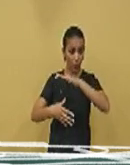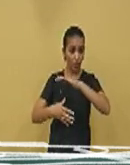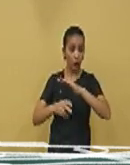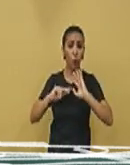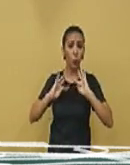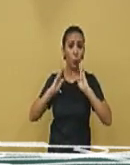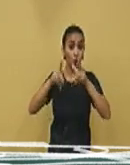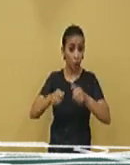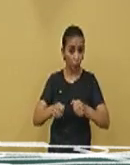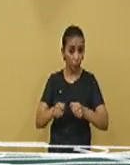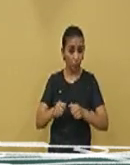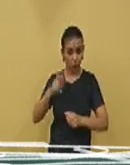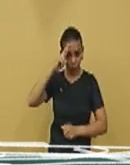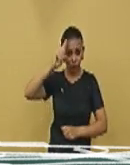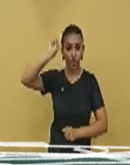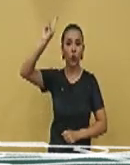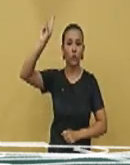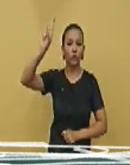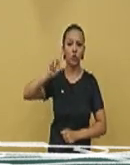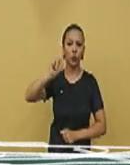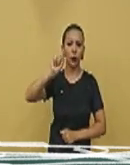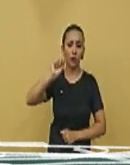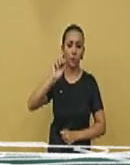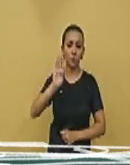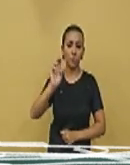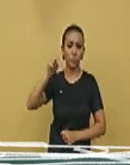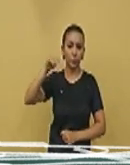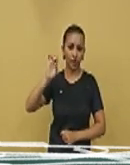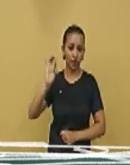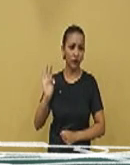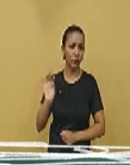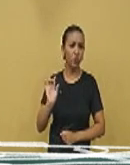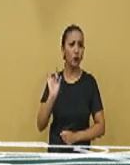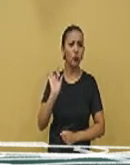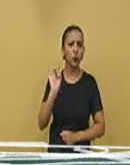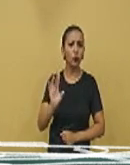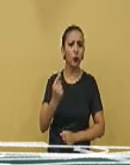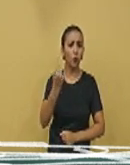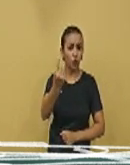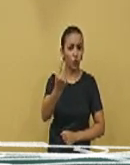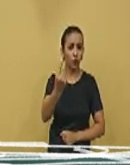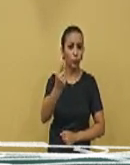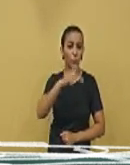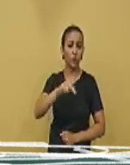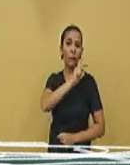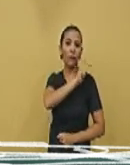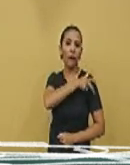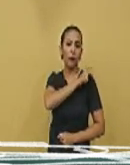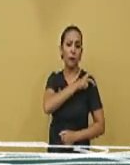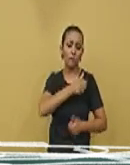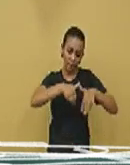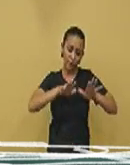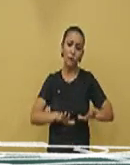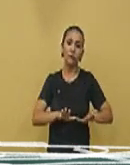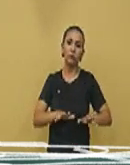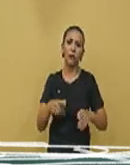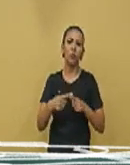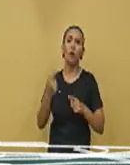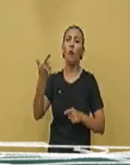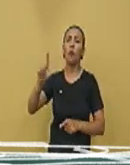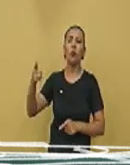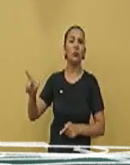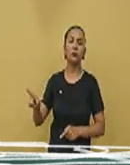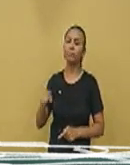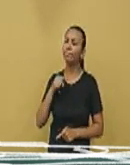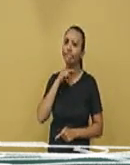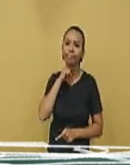nossos pró-reitores, chefe de gabinete, só ficou o professor Caio. Por quê? Porque não